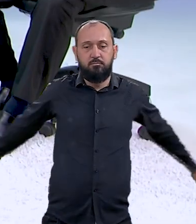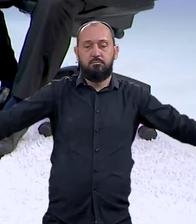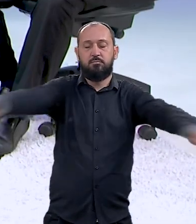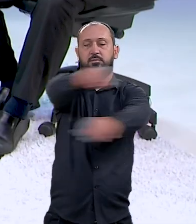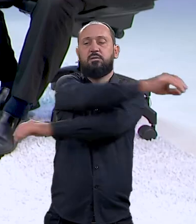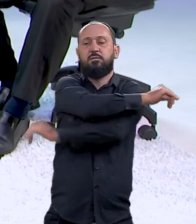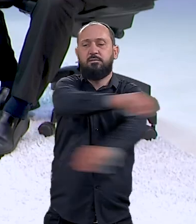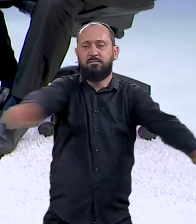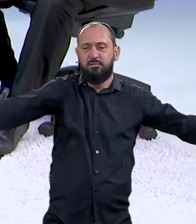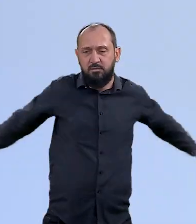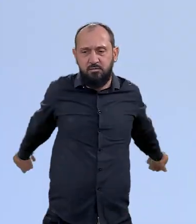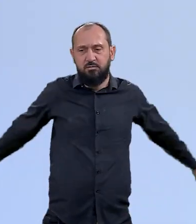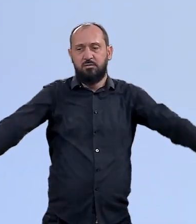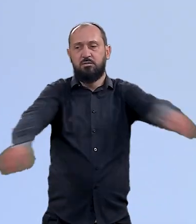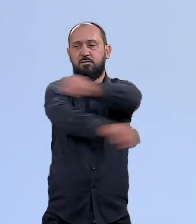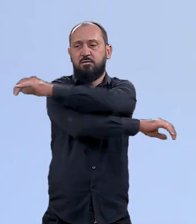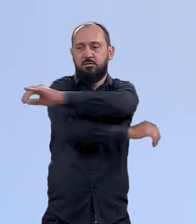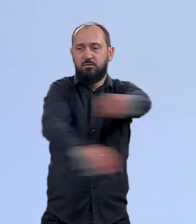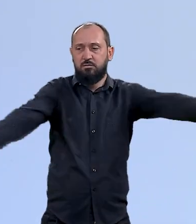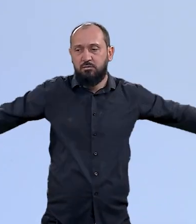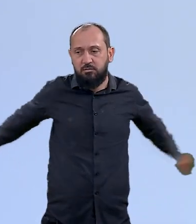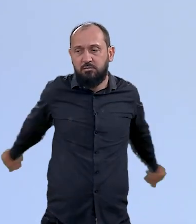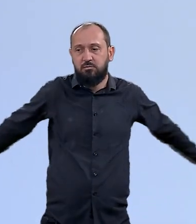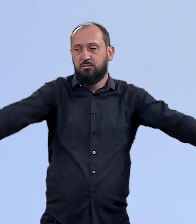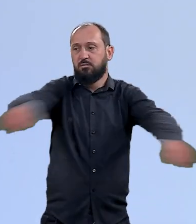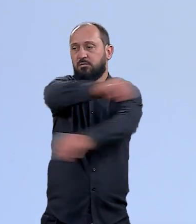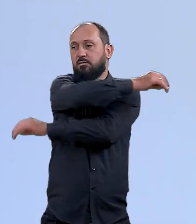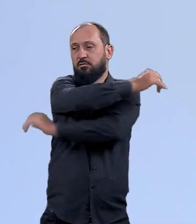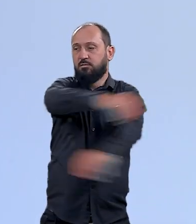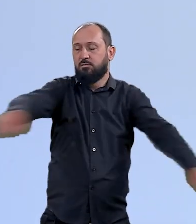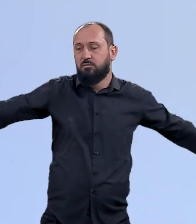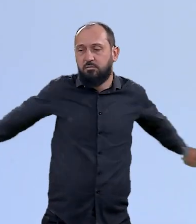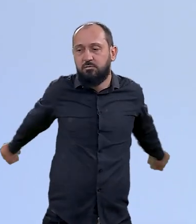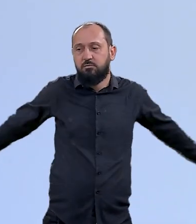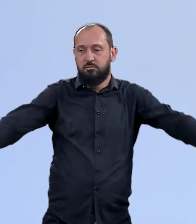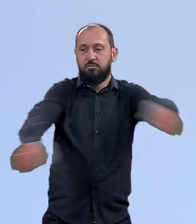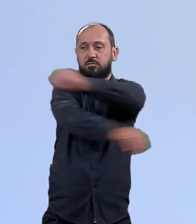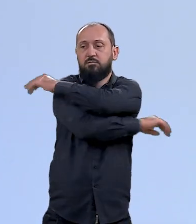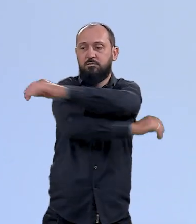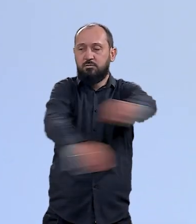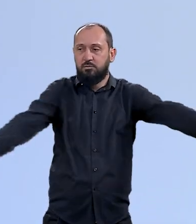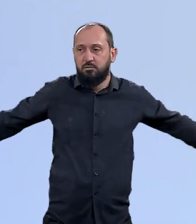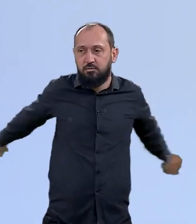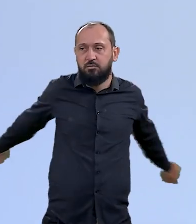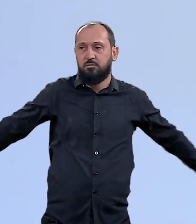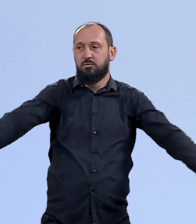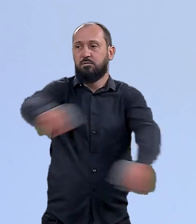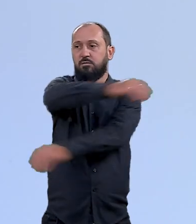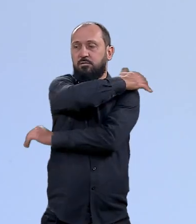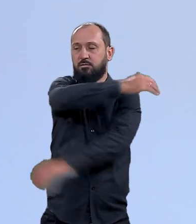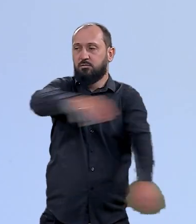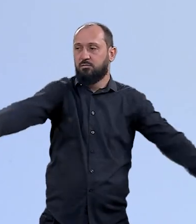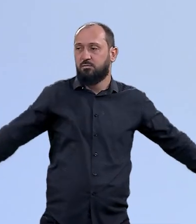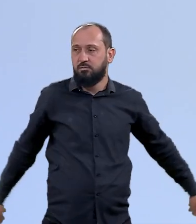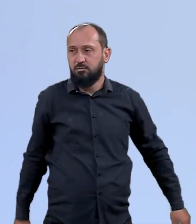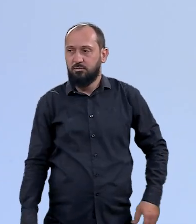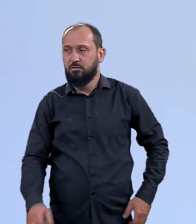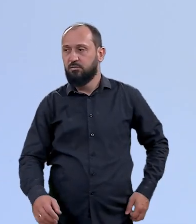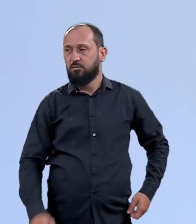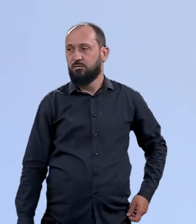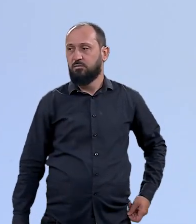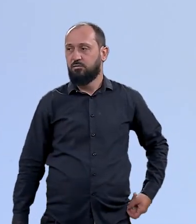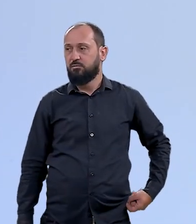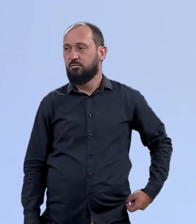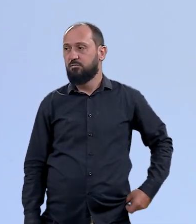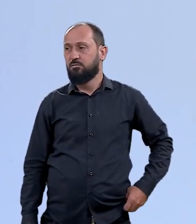se por acaso for verificada a ocorrência do ilícito, né, o valor mínimo a ser aplicado é de R$5.000 e a pessoa responde, né, ela